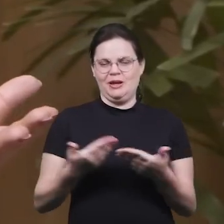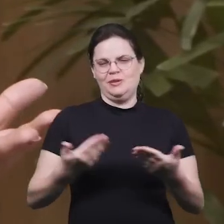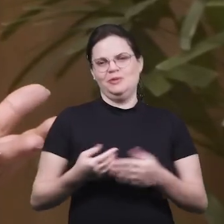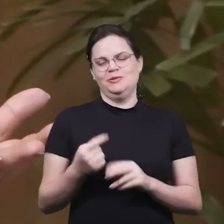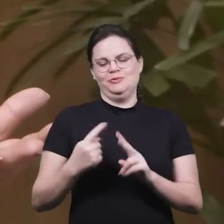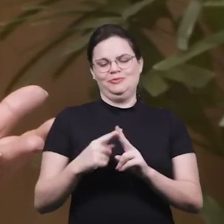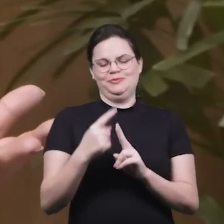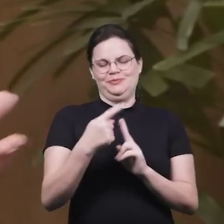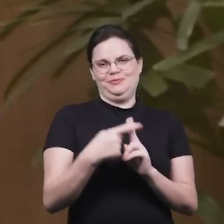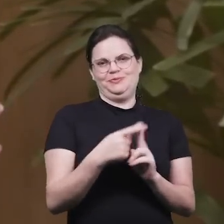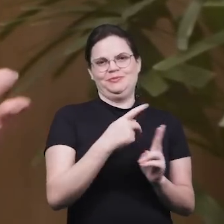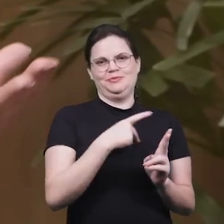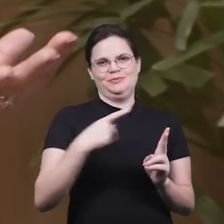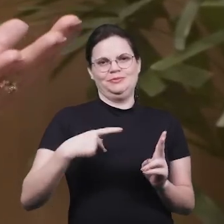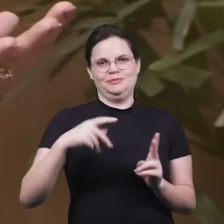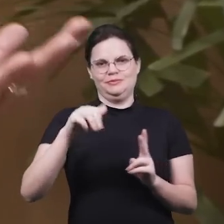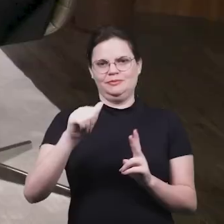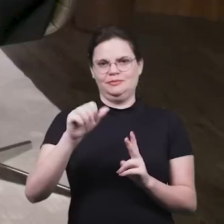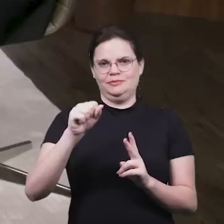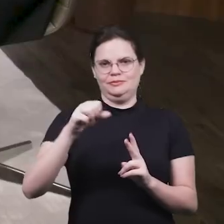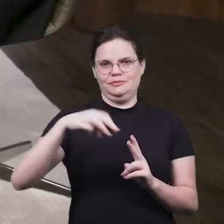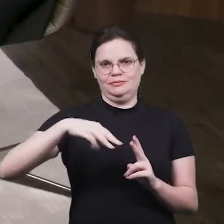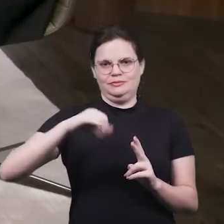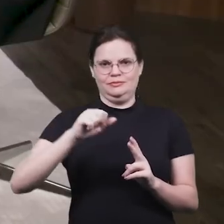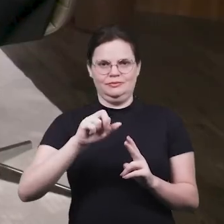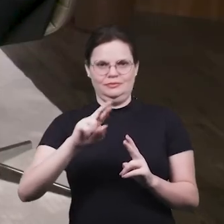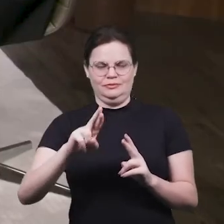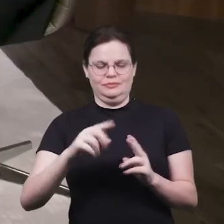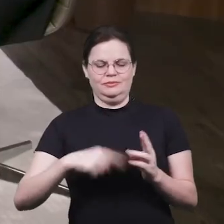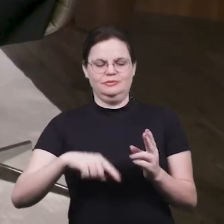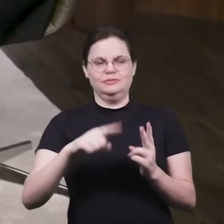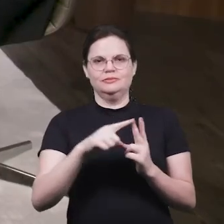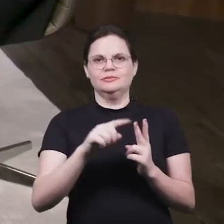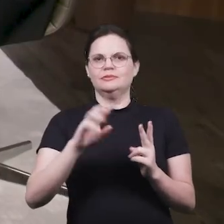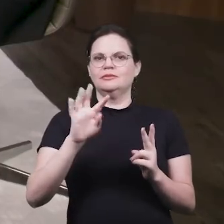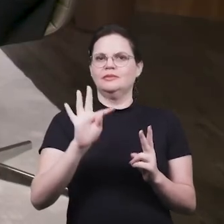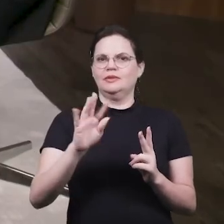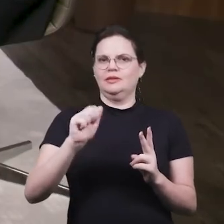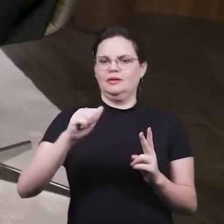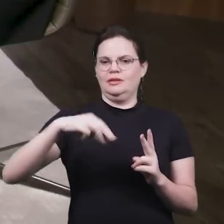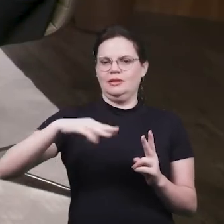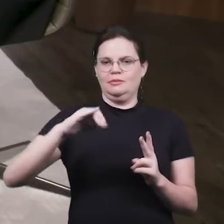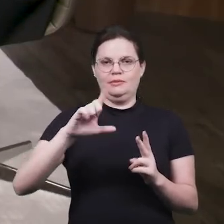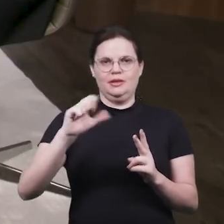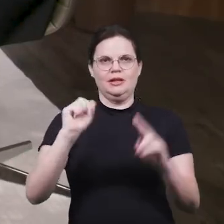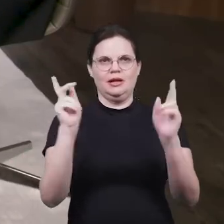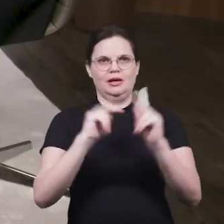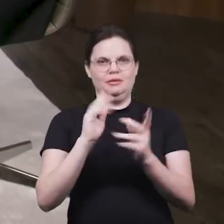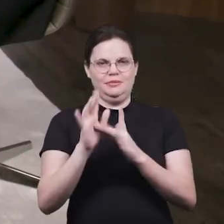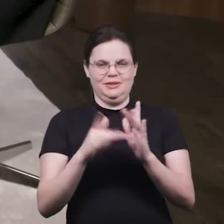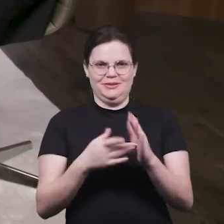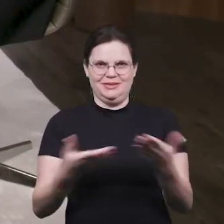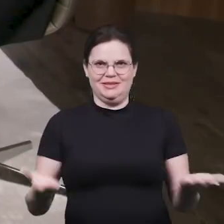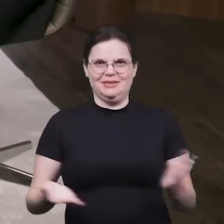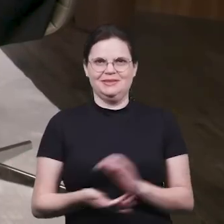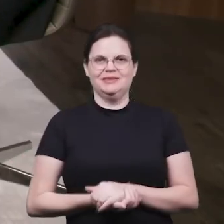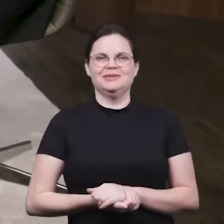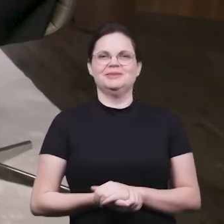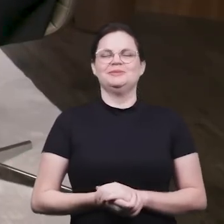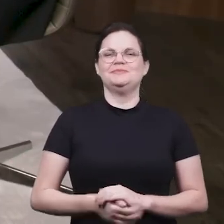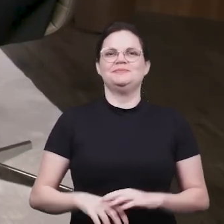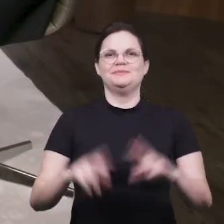os queridos pastor Samir Abazova, irmã Tamila Abazova, a paz do Senhor. A